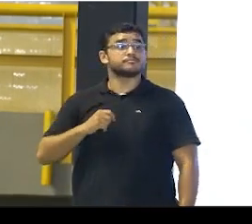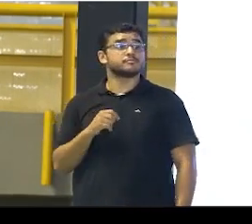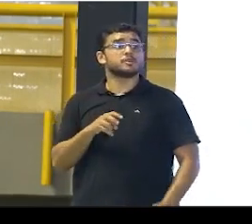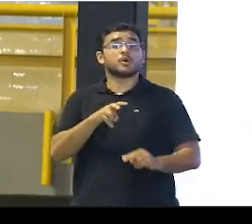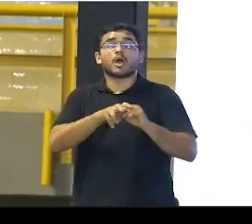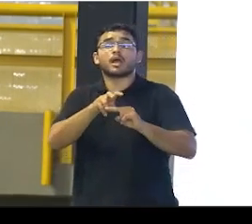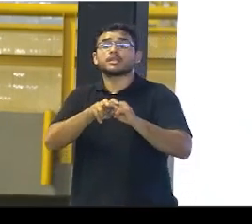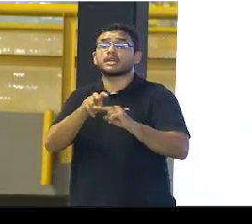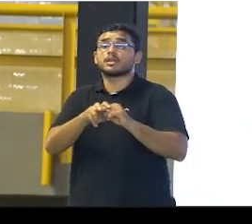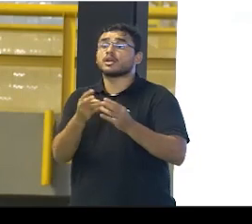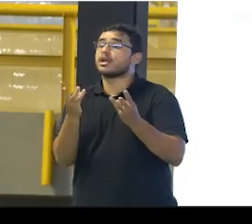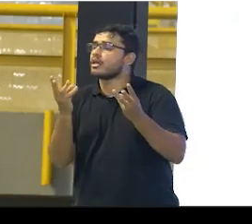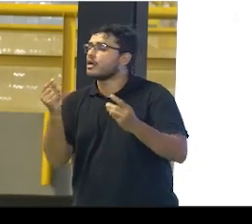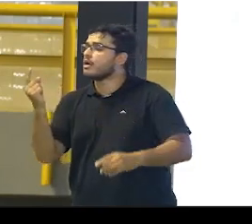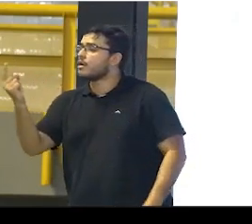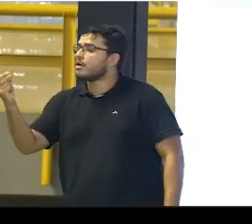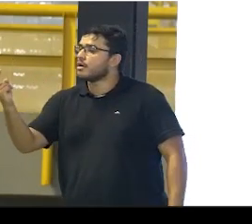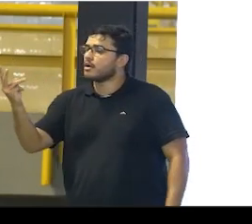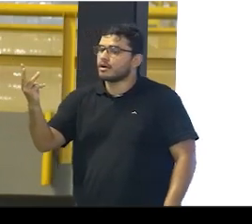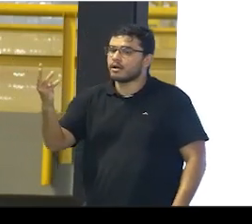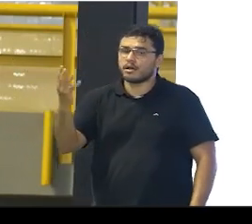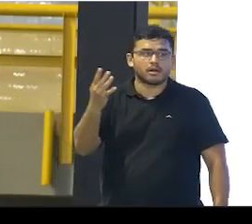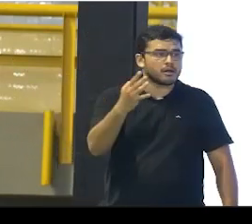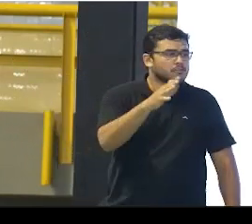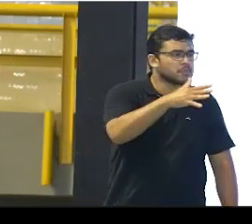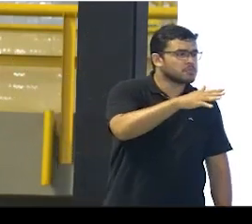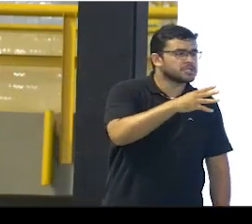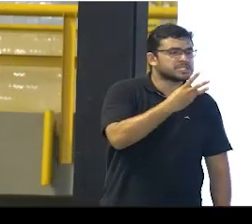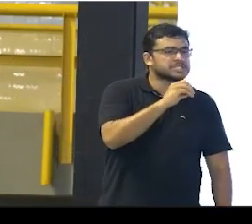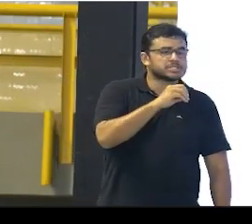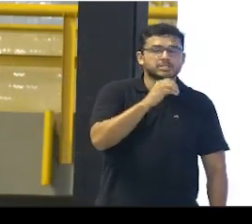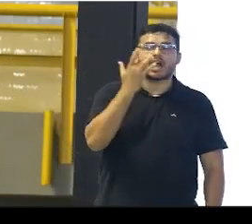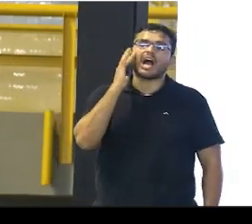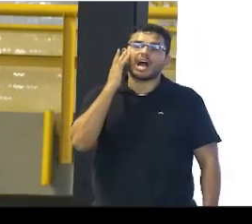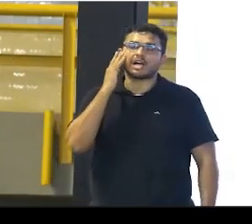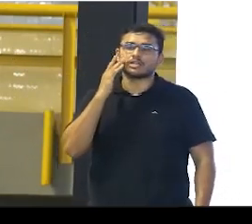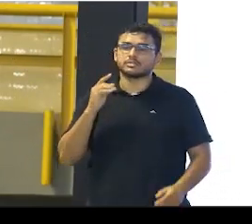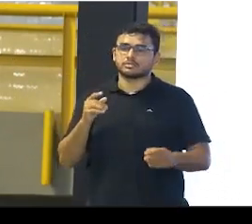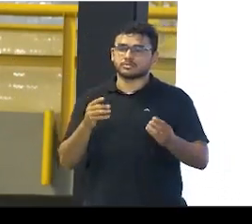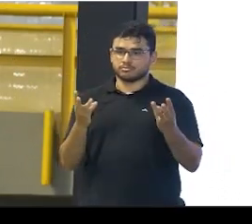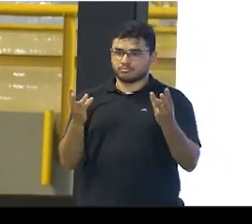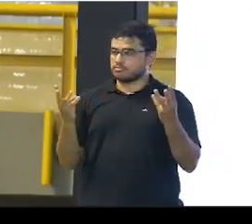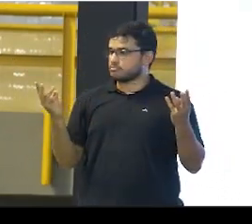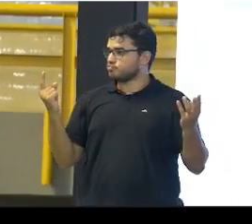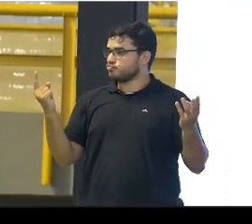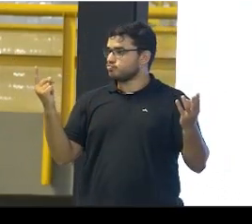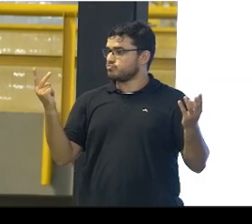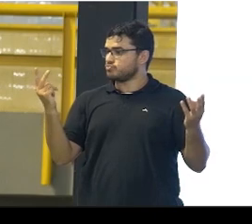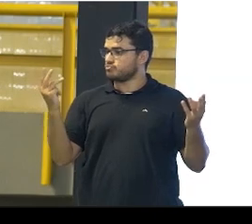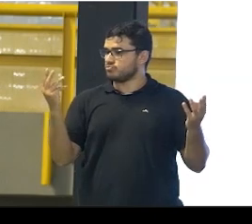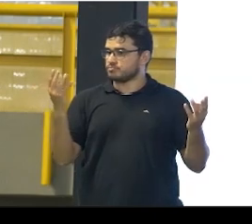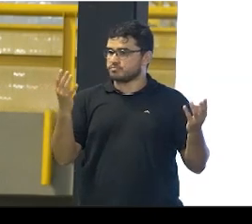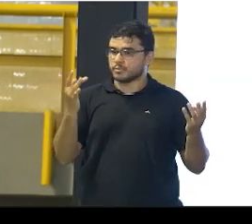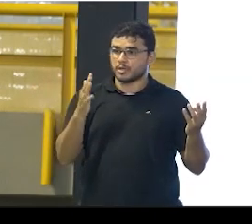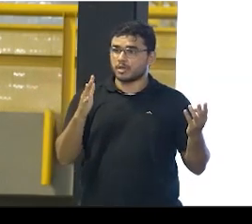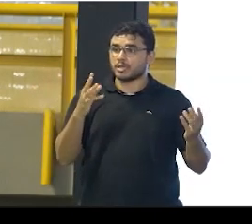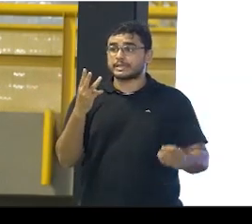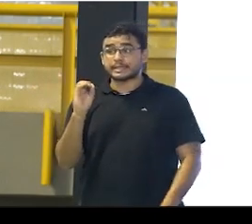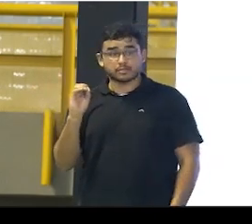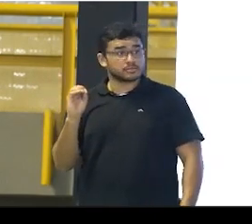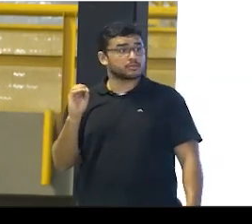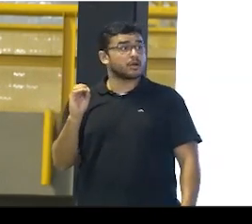2. Gente, inclusive isso aqui é uma maneira de relacionar, de descobrir quanto é que é aquela